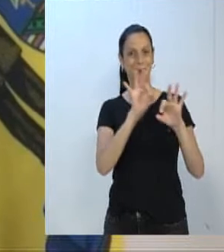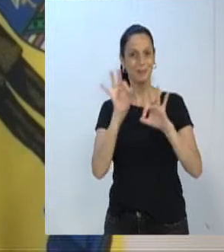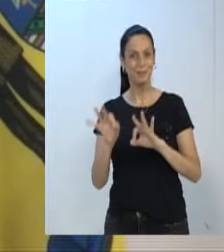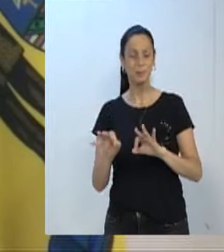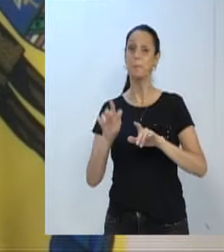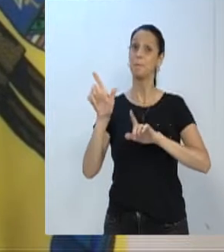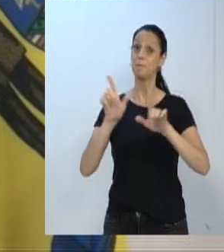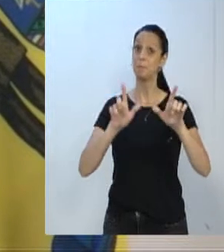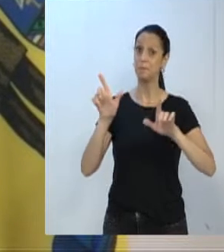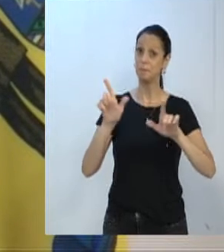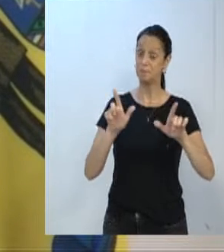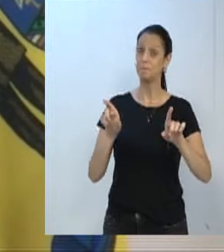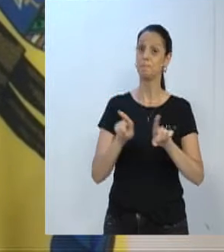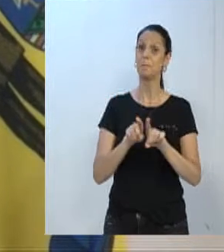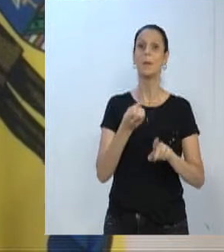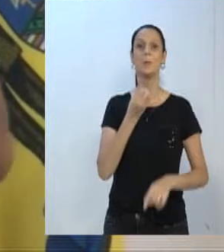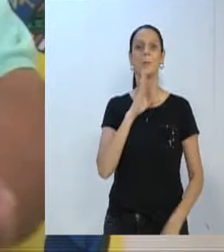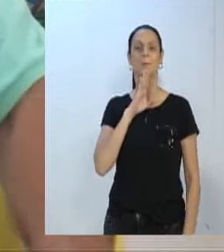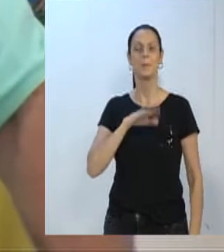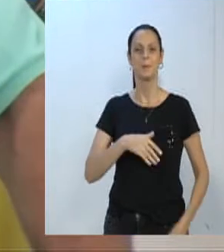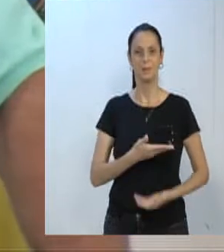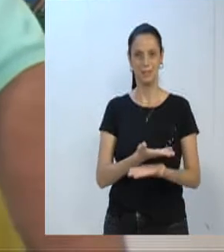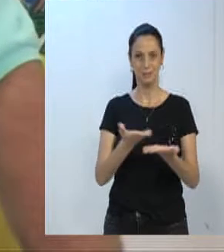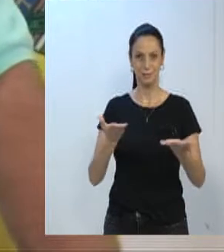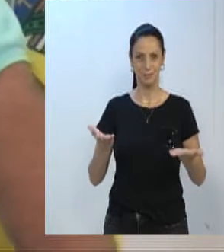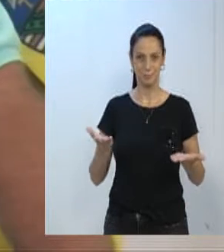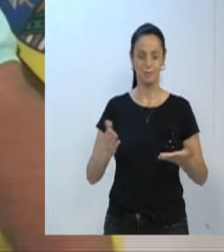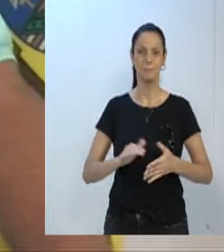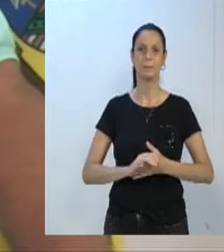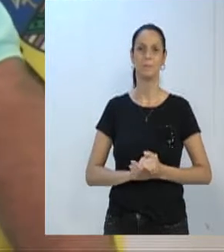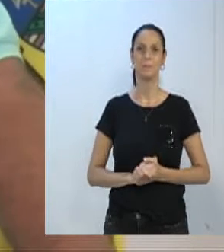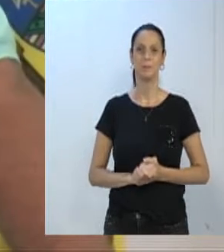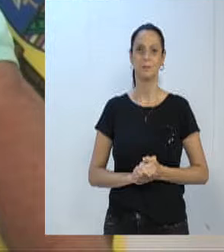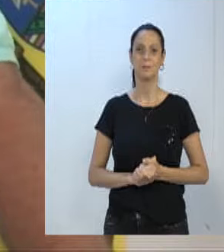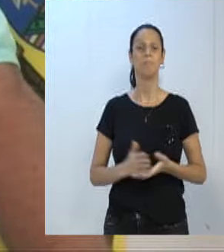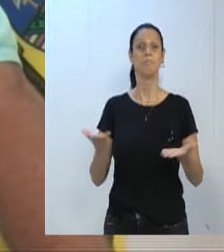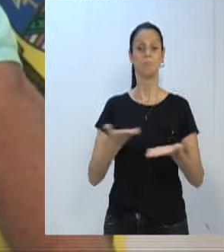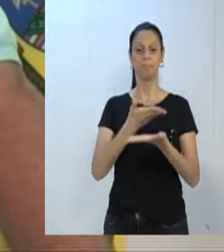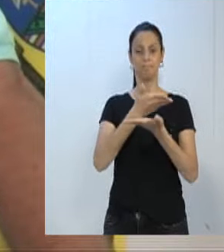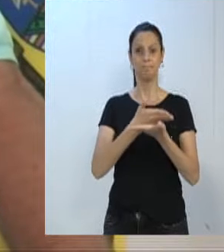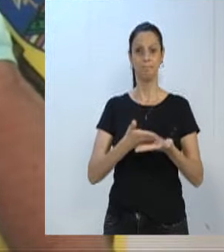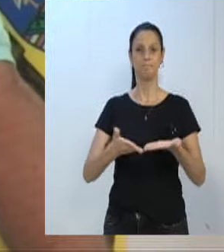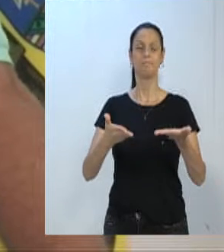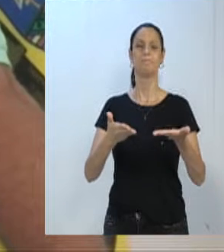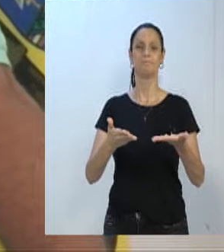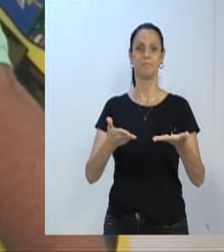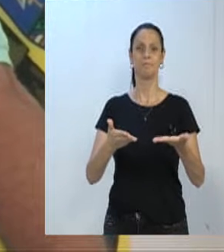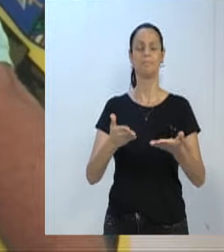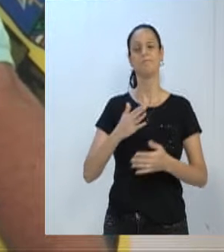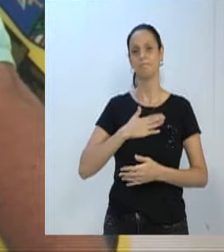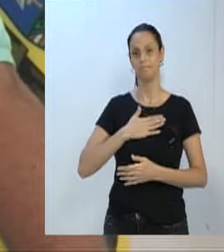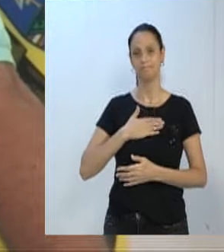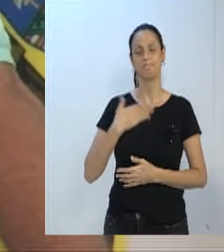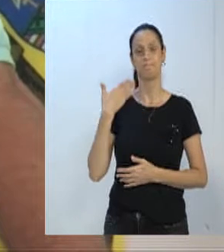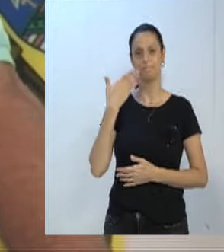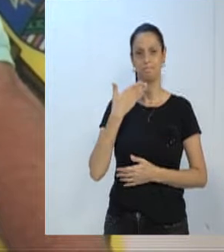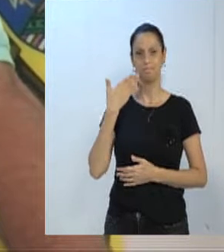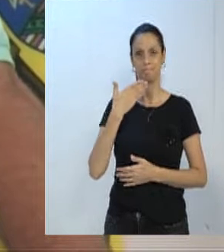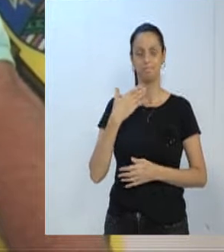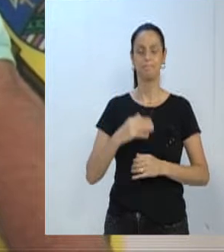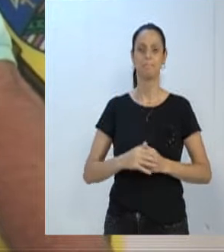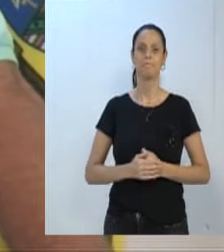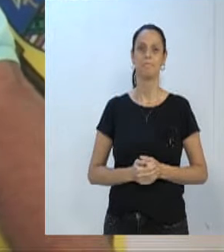ele Boa tarde hoje inicia o a minha fala